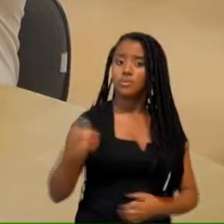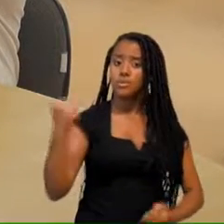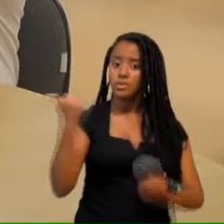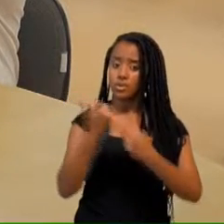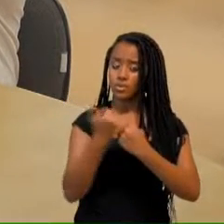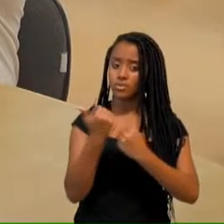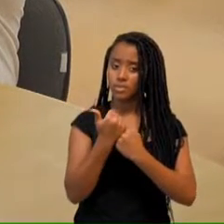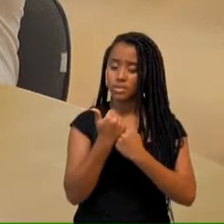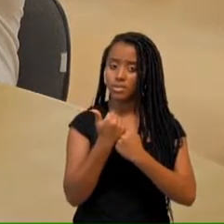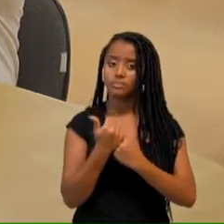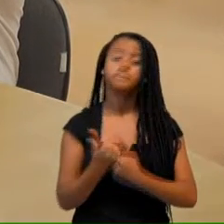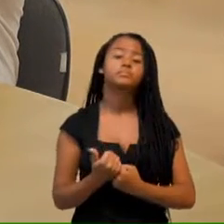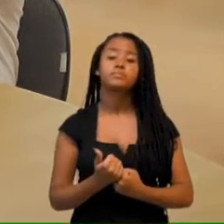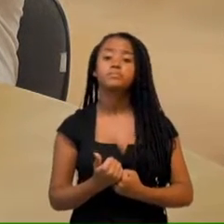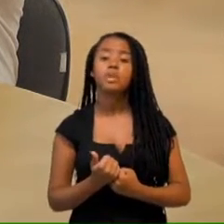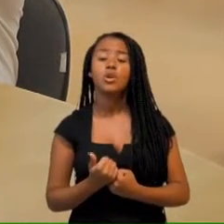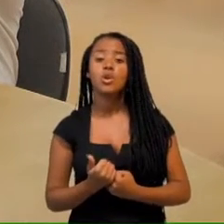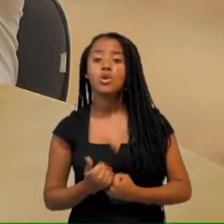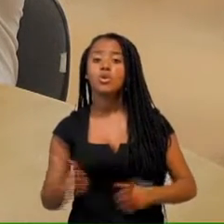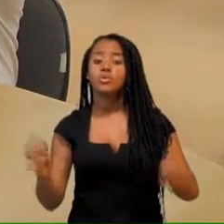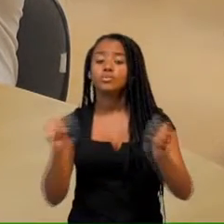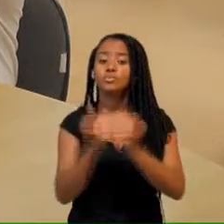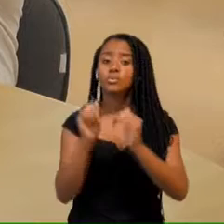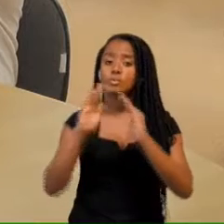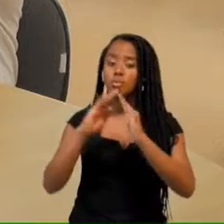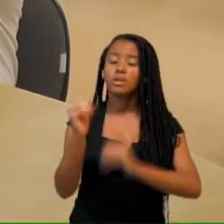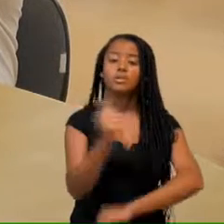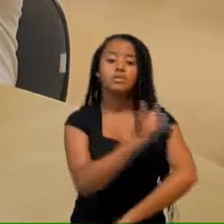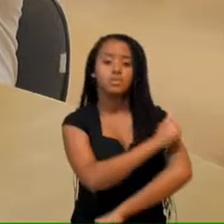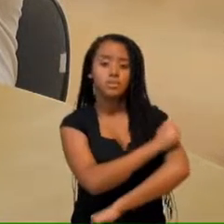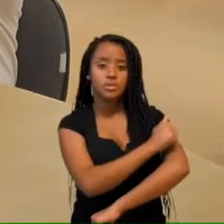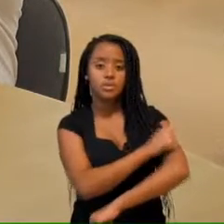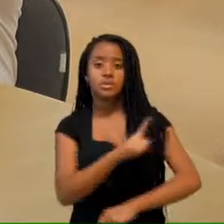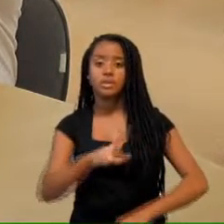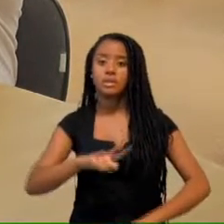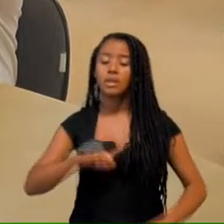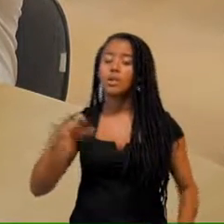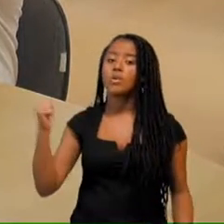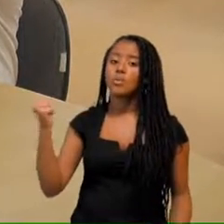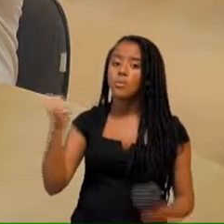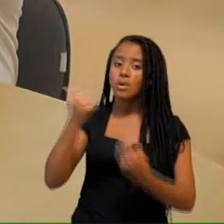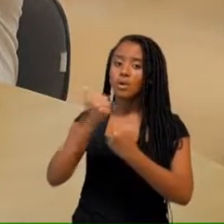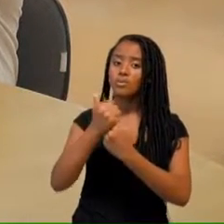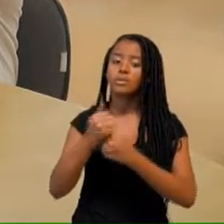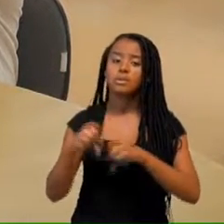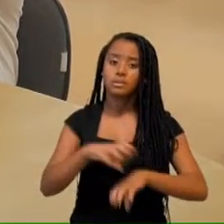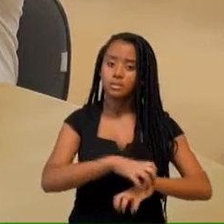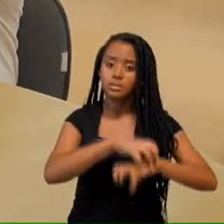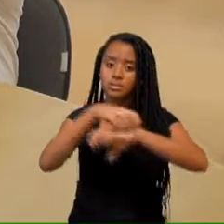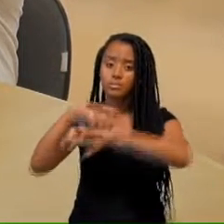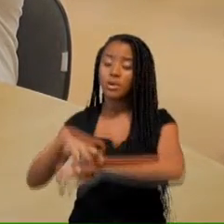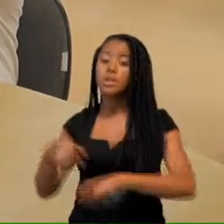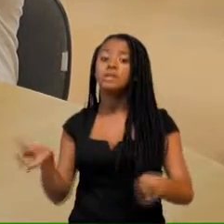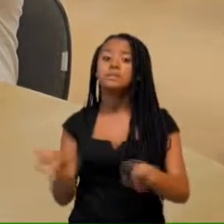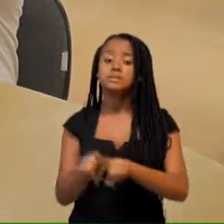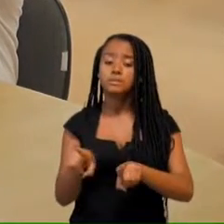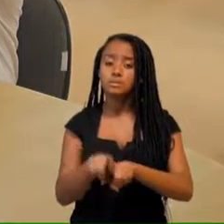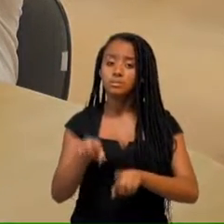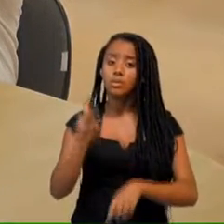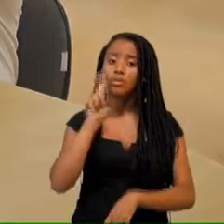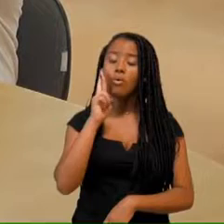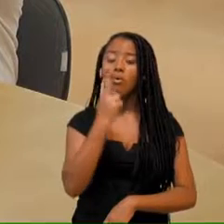assistencial junto com a moradia estudantil já vem auxílio transporte e vem também o auxílio do RU da